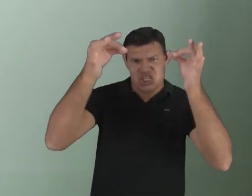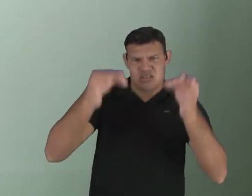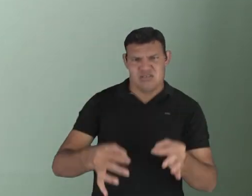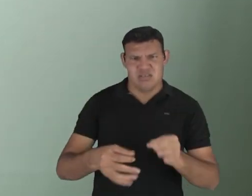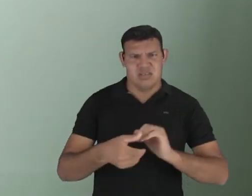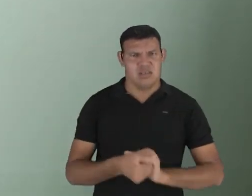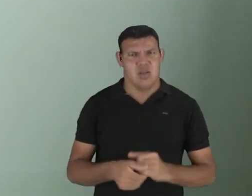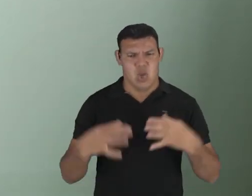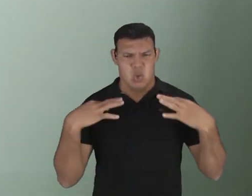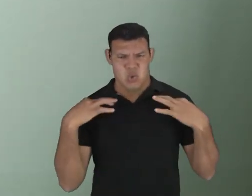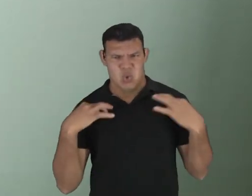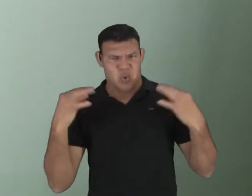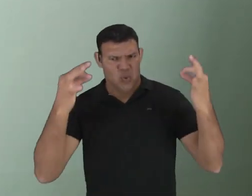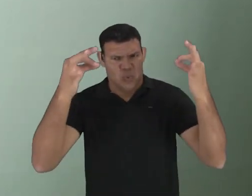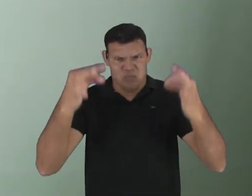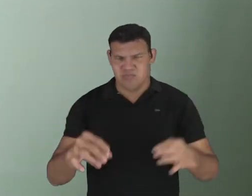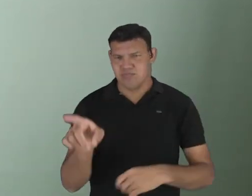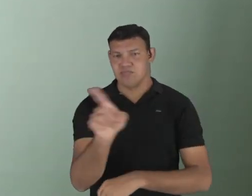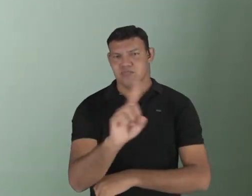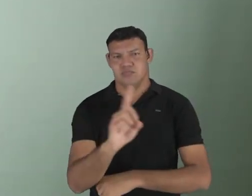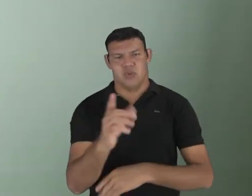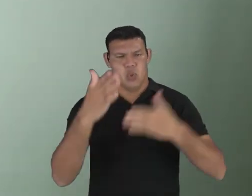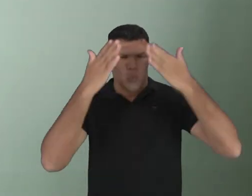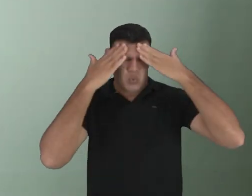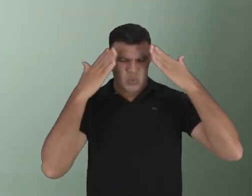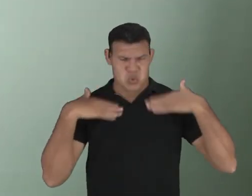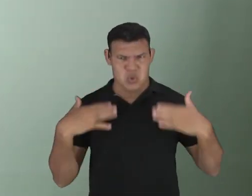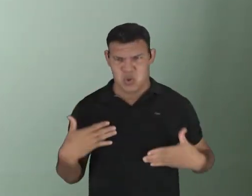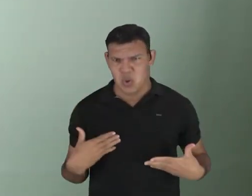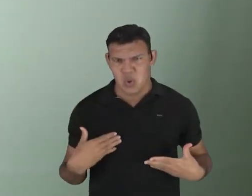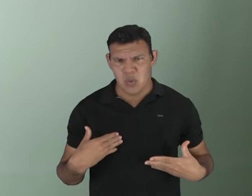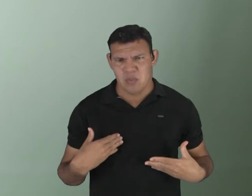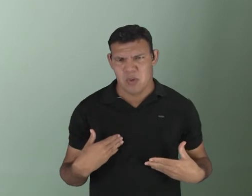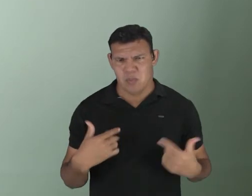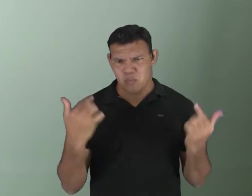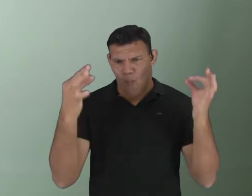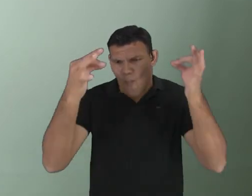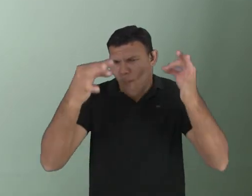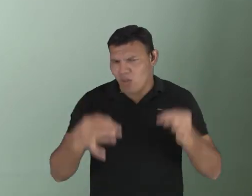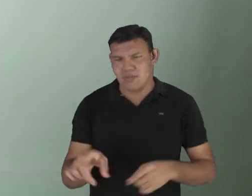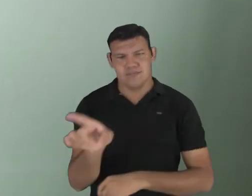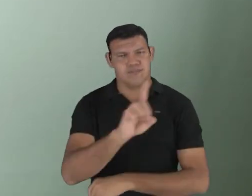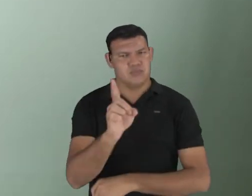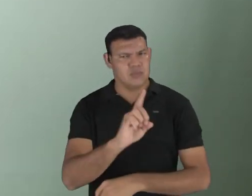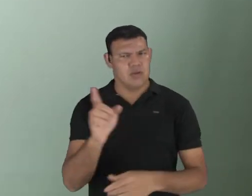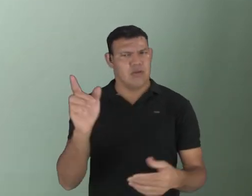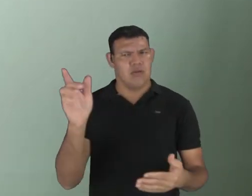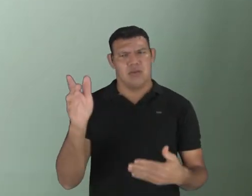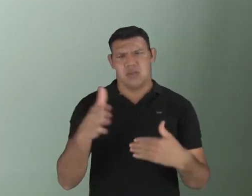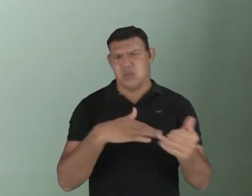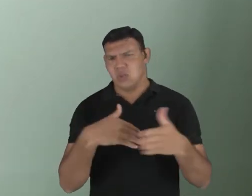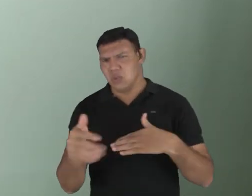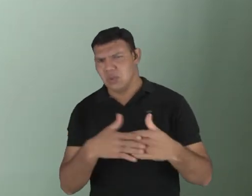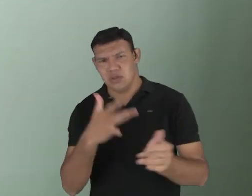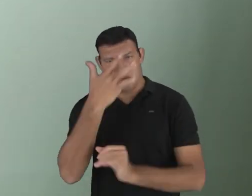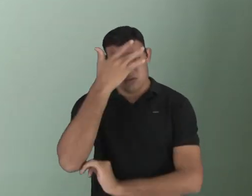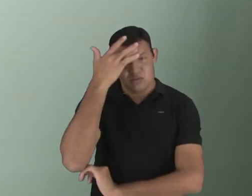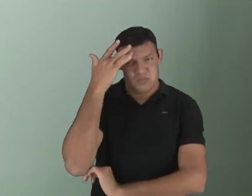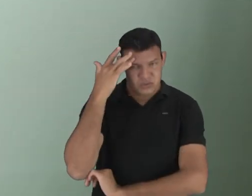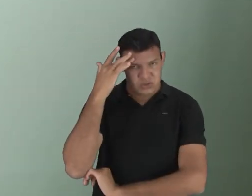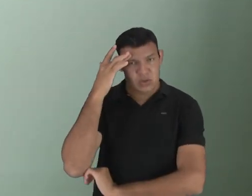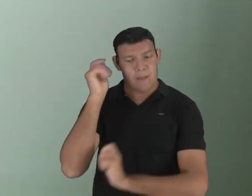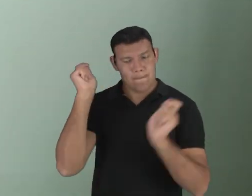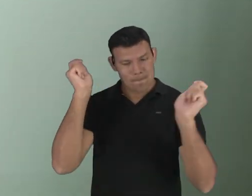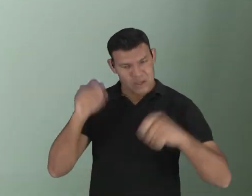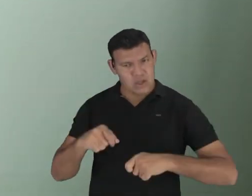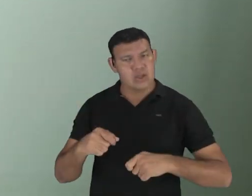existe uma música específica ou roupas específicas, muito menos um corpo ideal nessa dança contemporânea. Qualquer um de nós